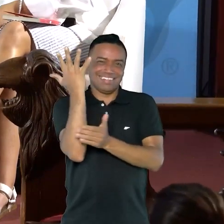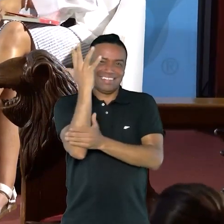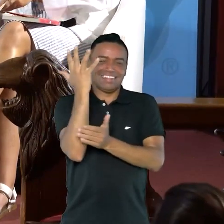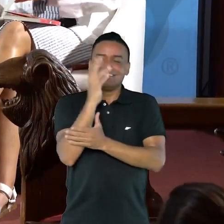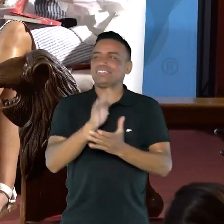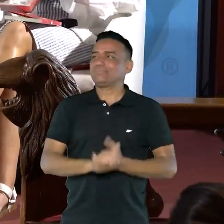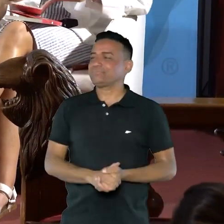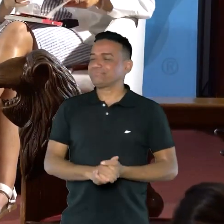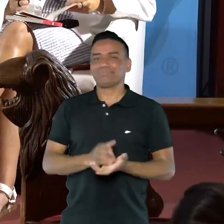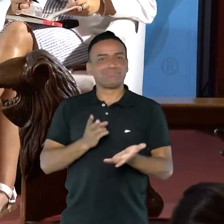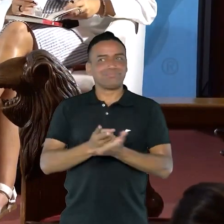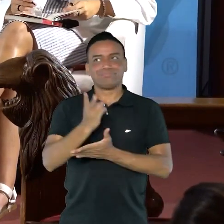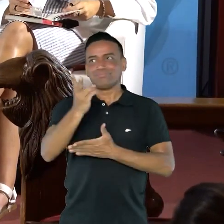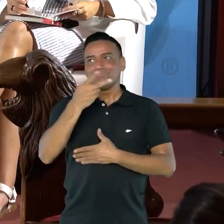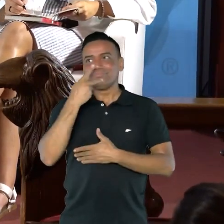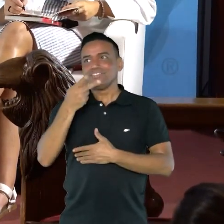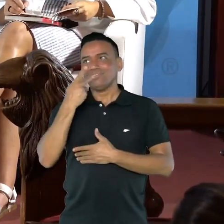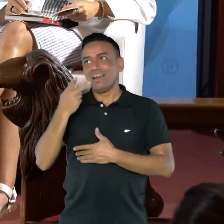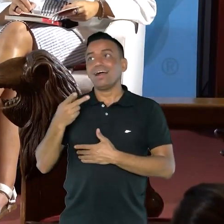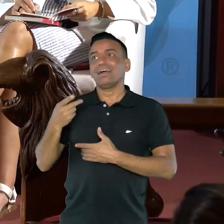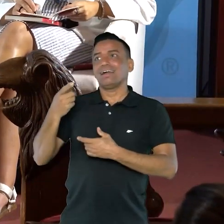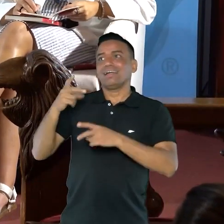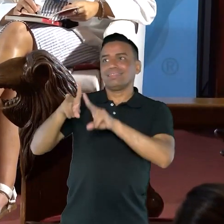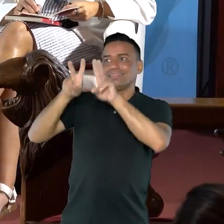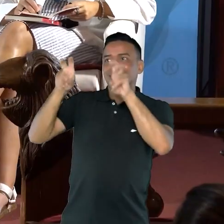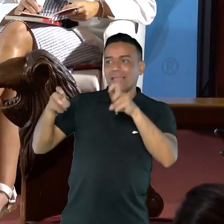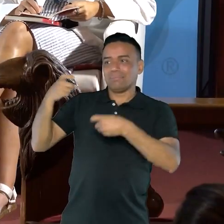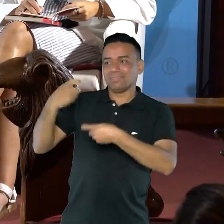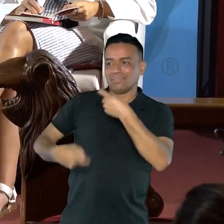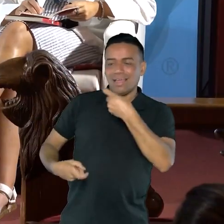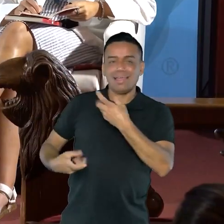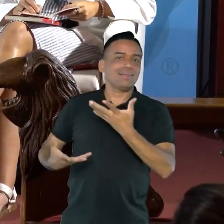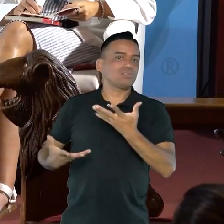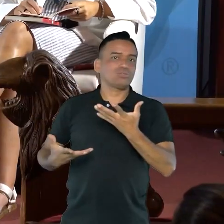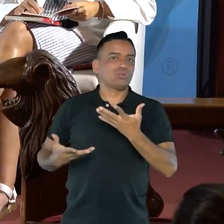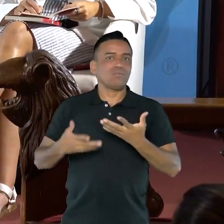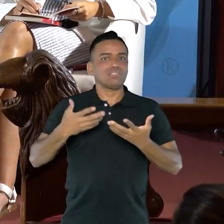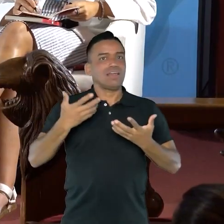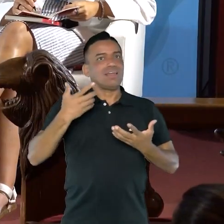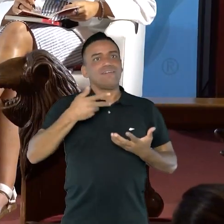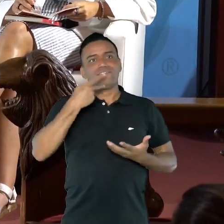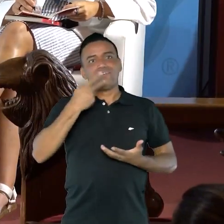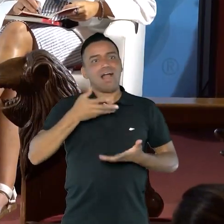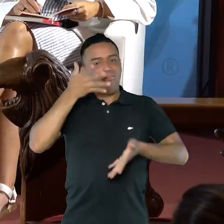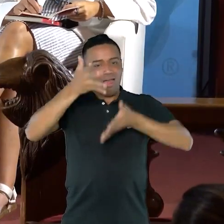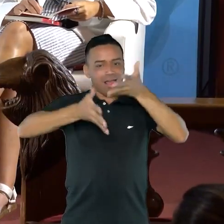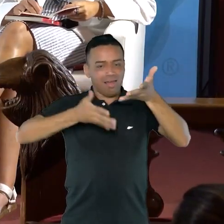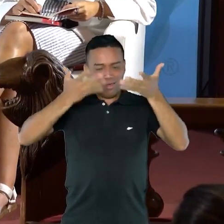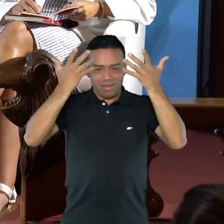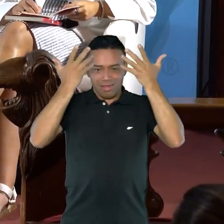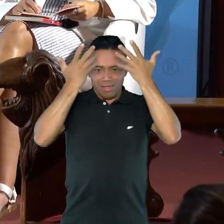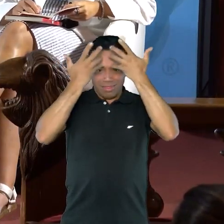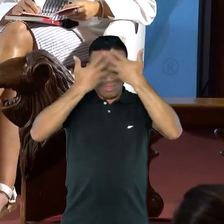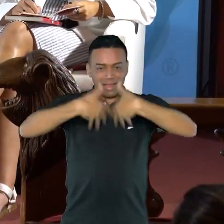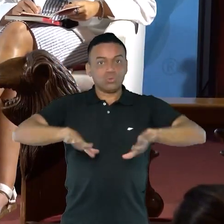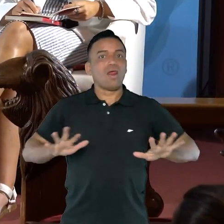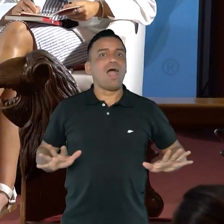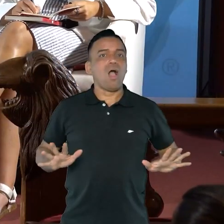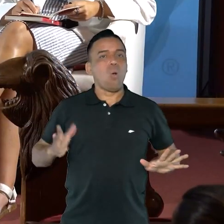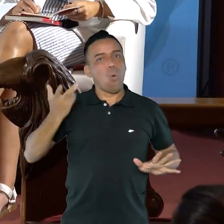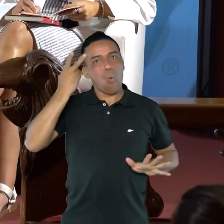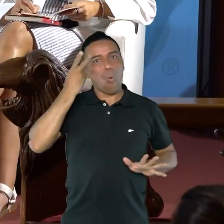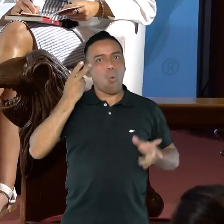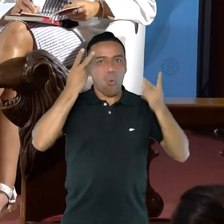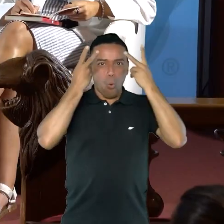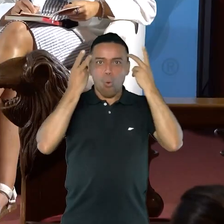Sempre um tabu falar de sexo, e quando a gente escuta com essa naturalidade, fica ainda melhor do que o que a gente conhece, não fica? Essa